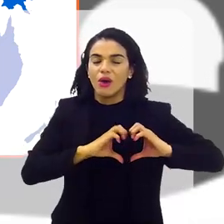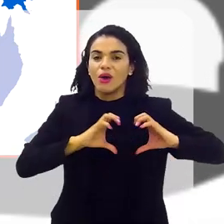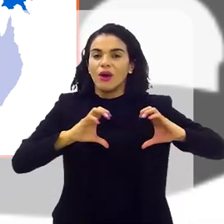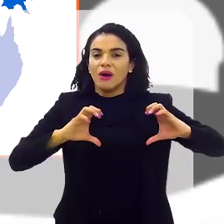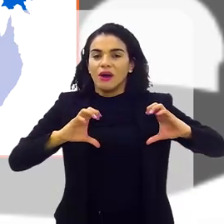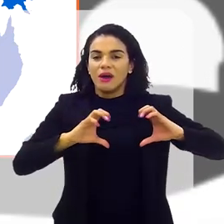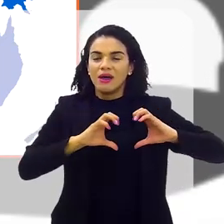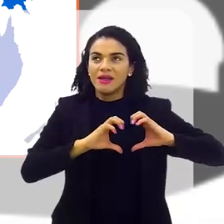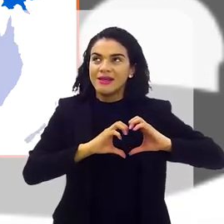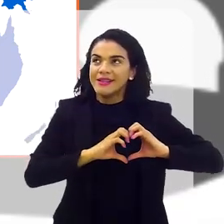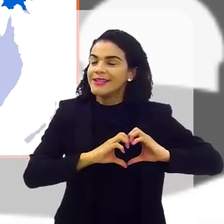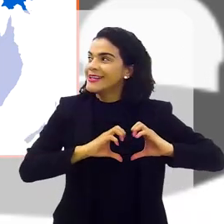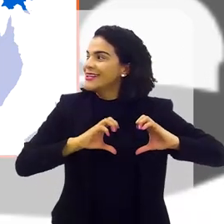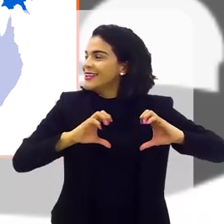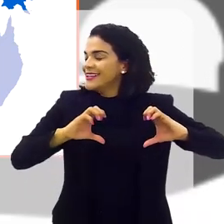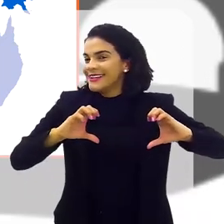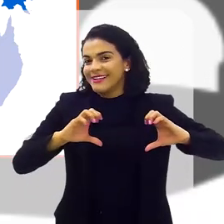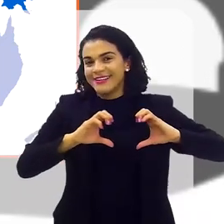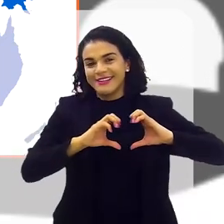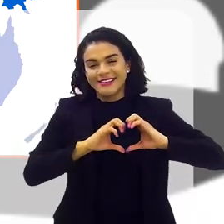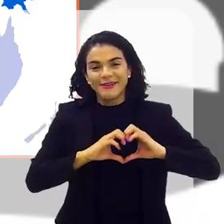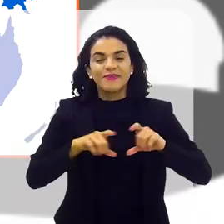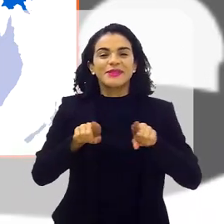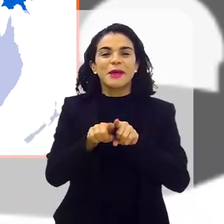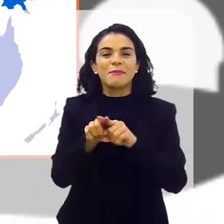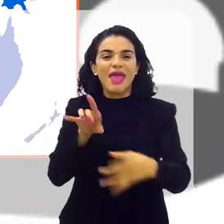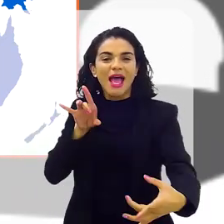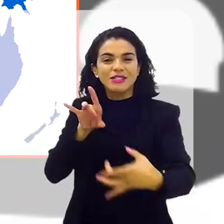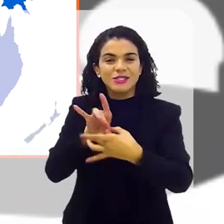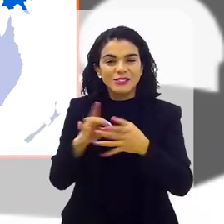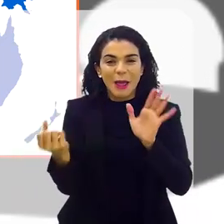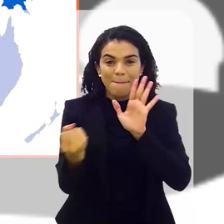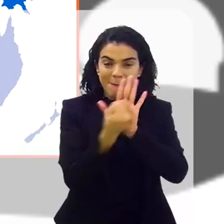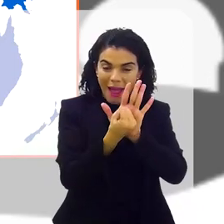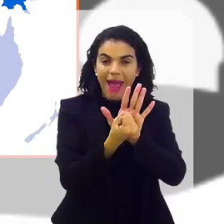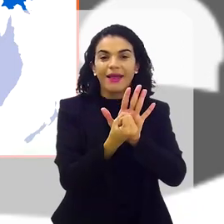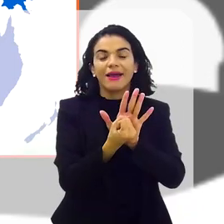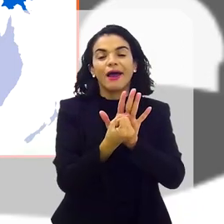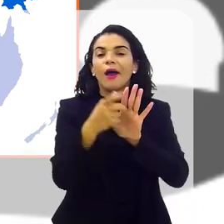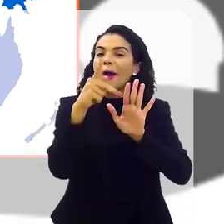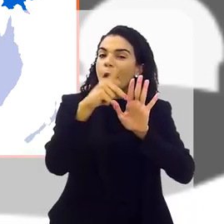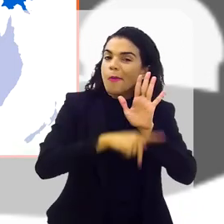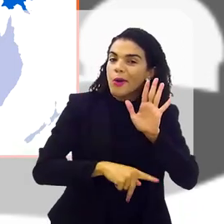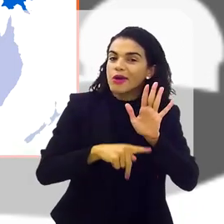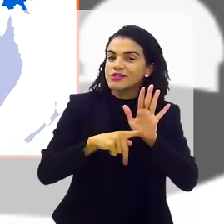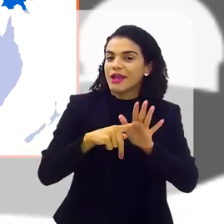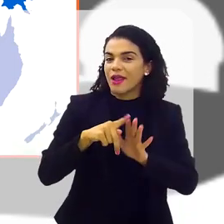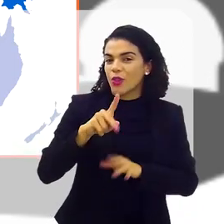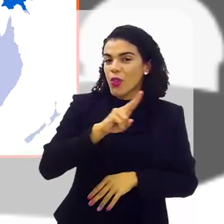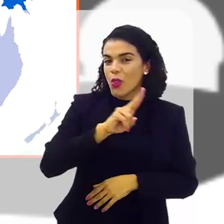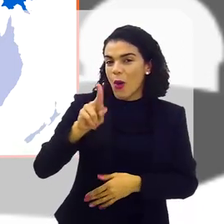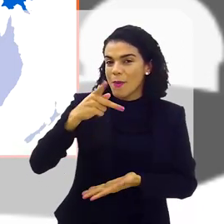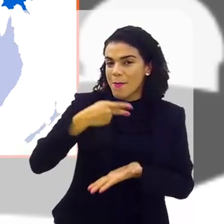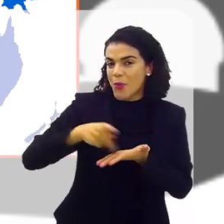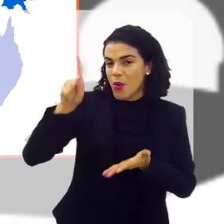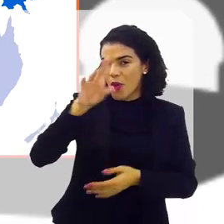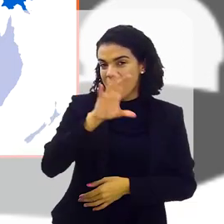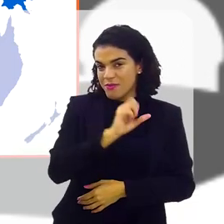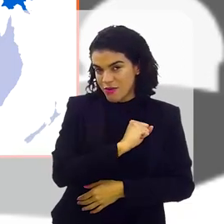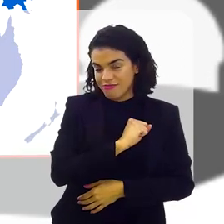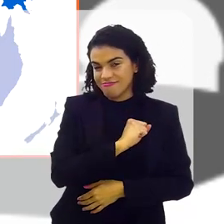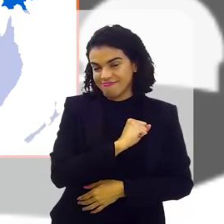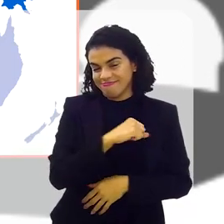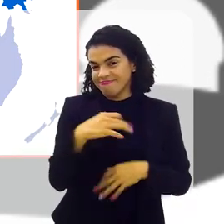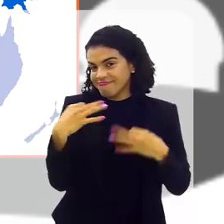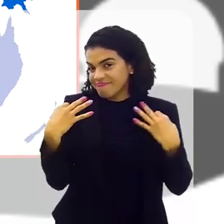meu coração mais ainda de amor e fora que vai associar A marca dele a um projeto que é por amor né que é a